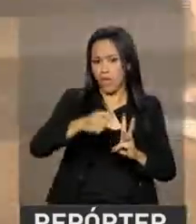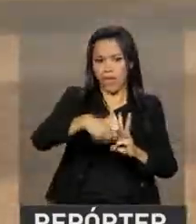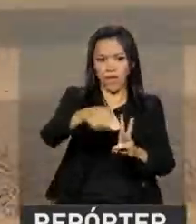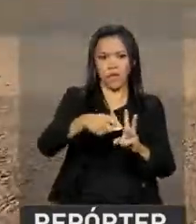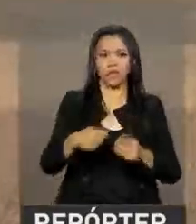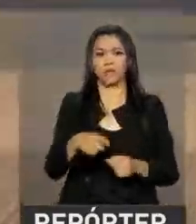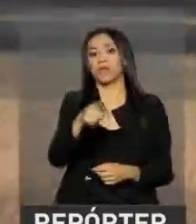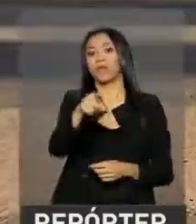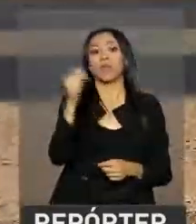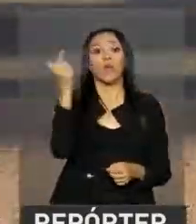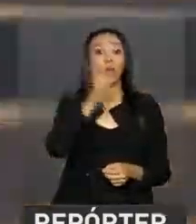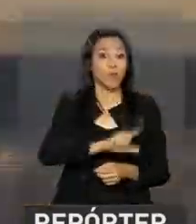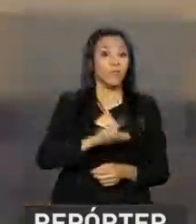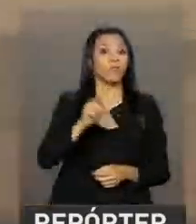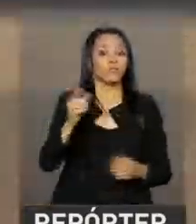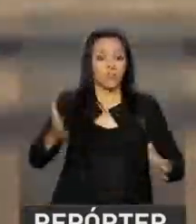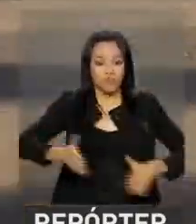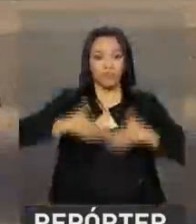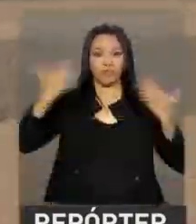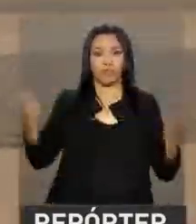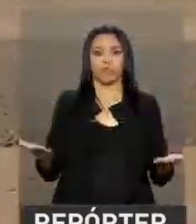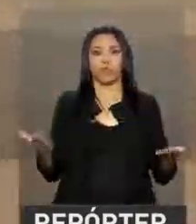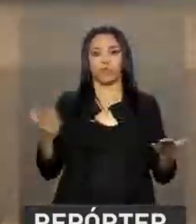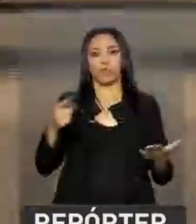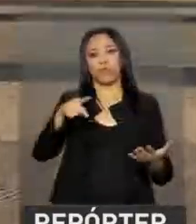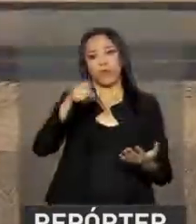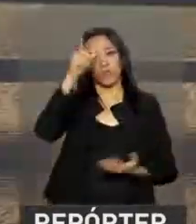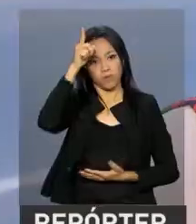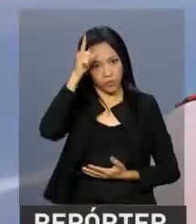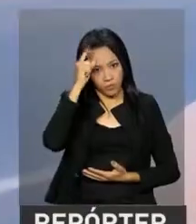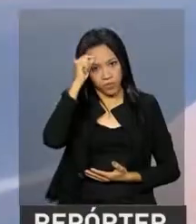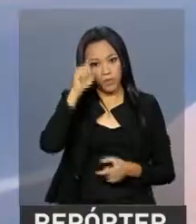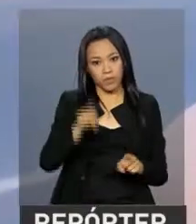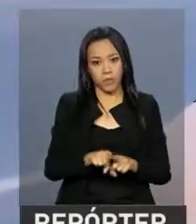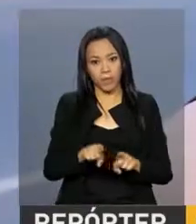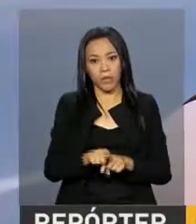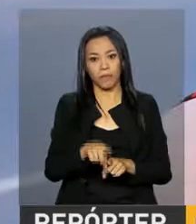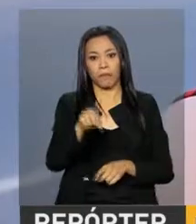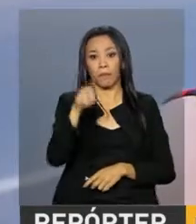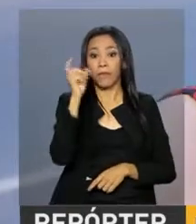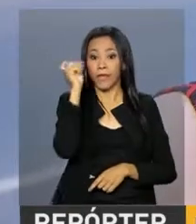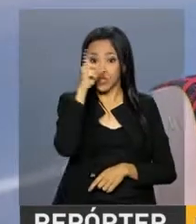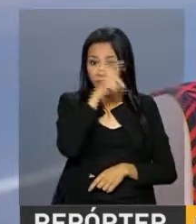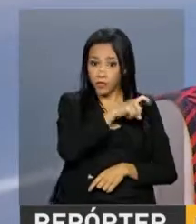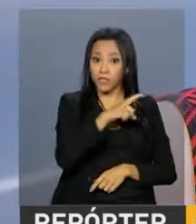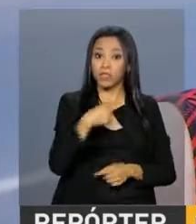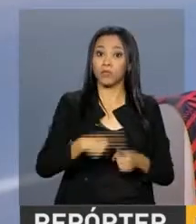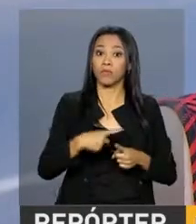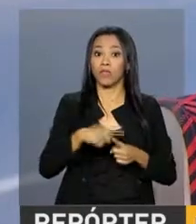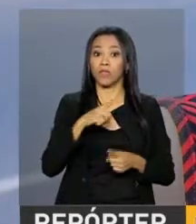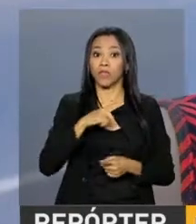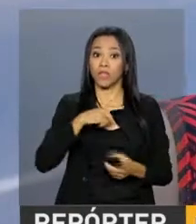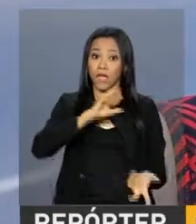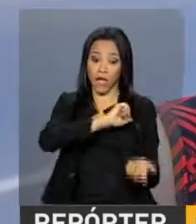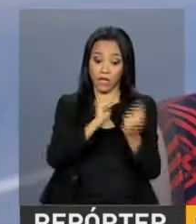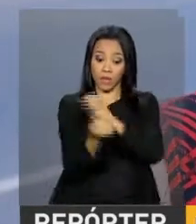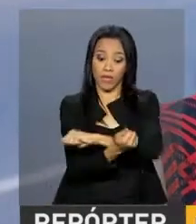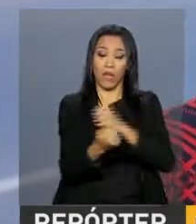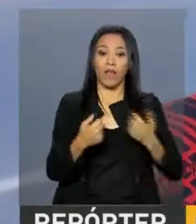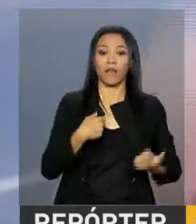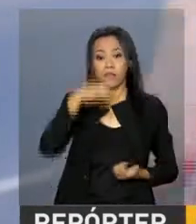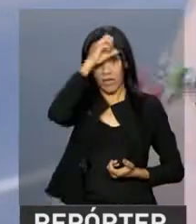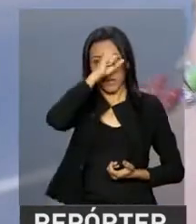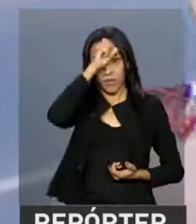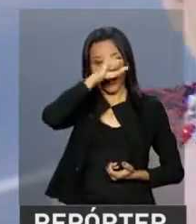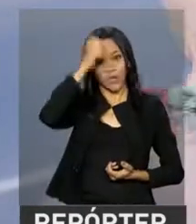ter o diagnóstico da doença foi um susto, mas um alívio também. É muito difícil porque a gente passa a adaptar muitas coisas, né? A gente tem que aprender de